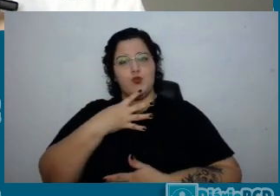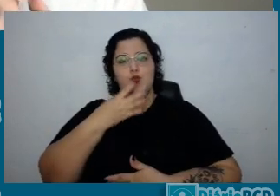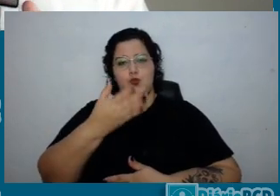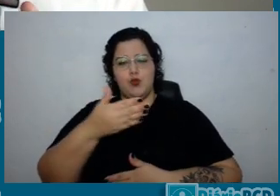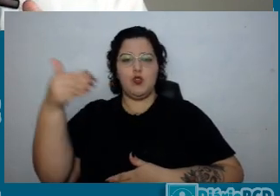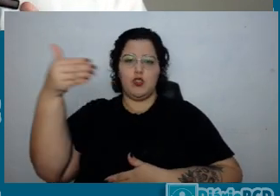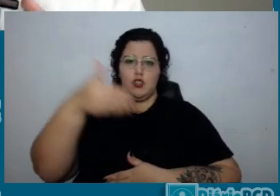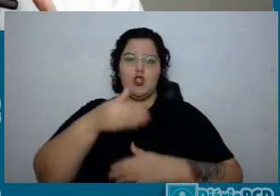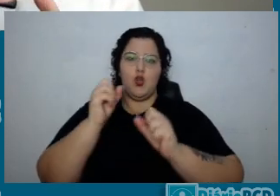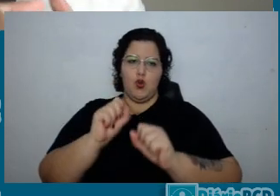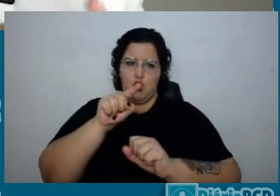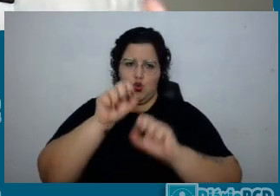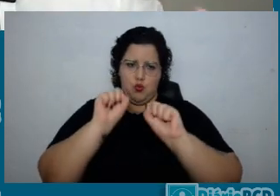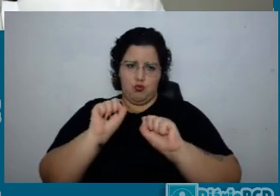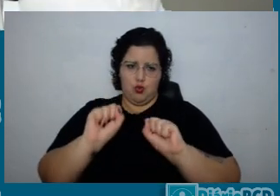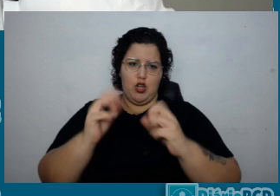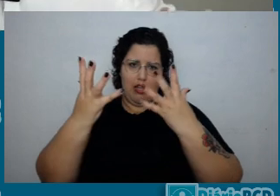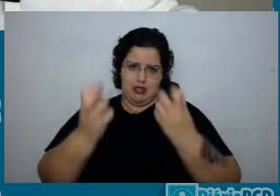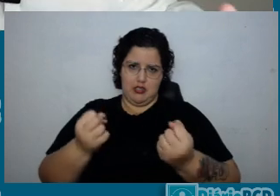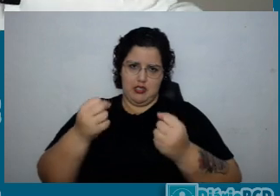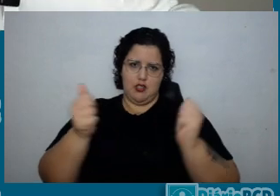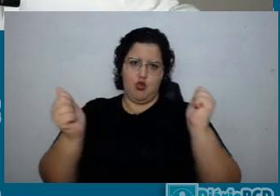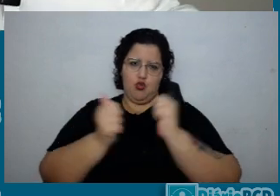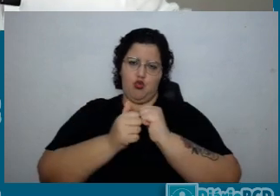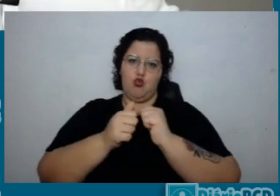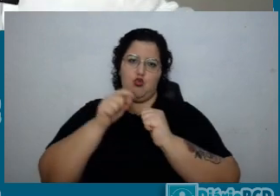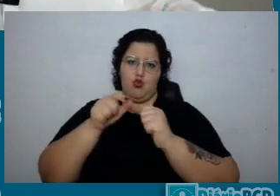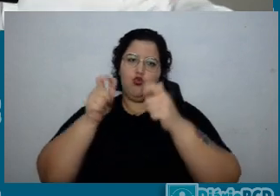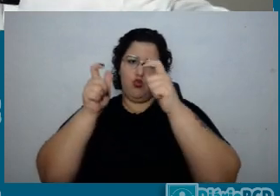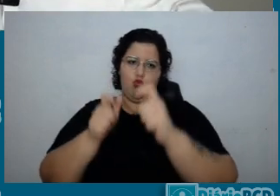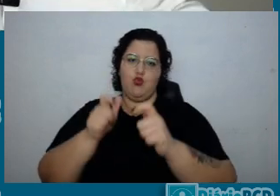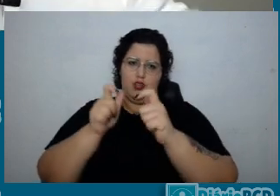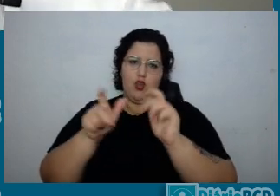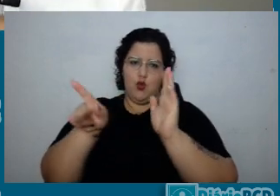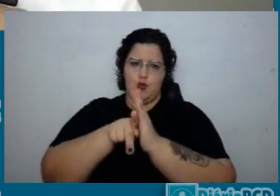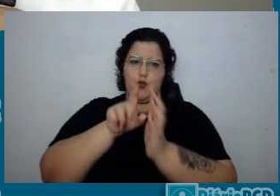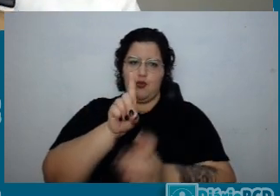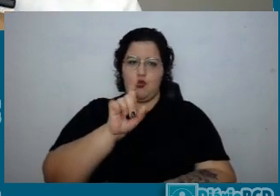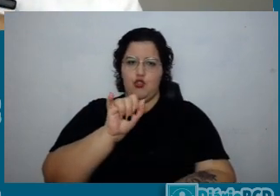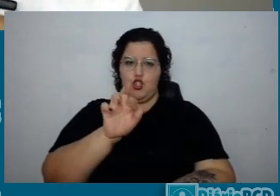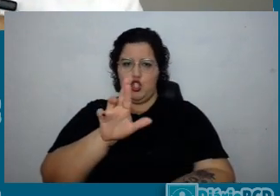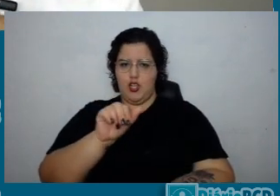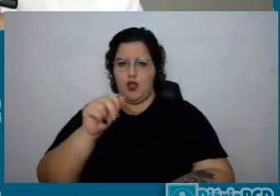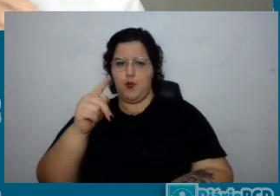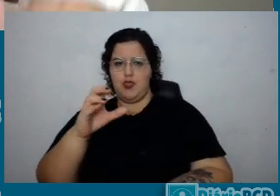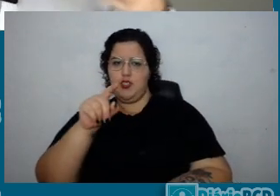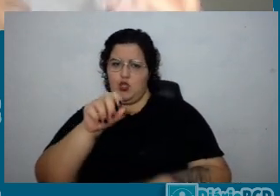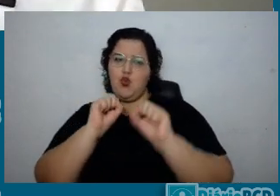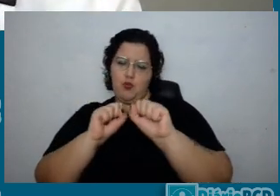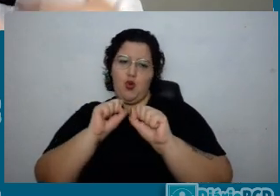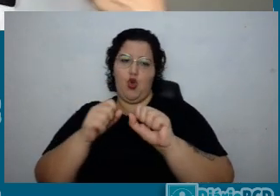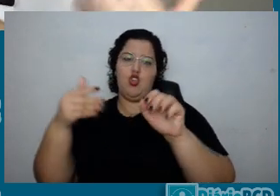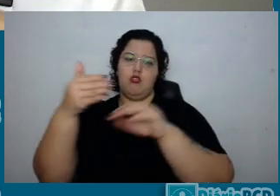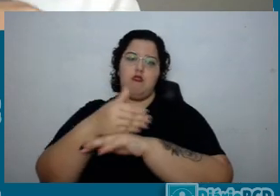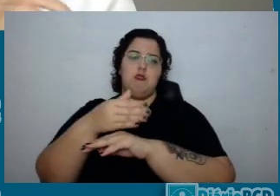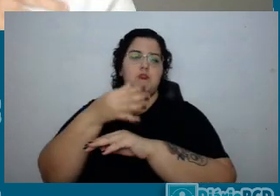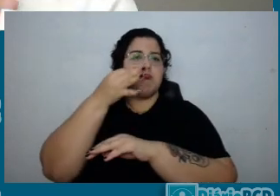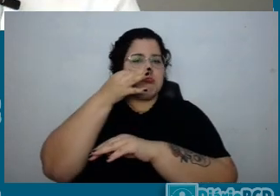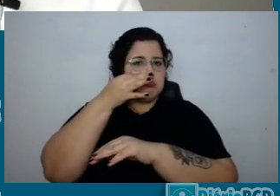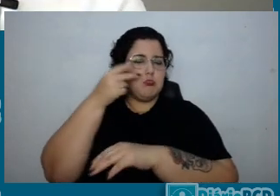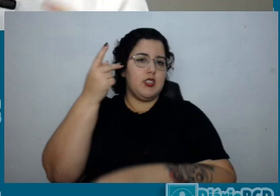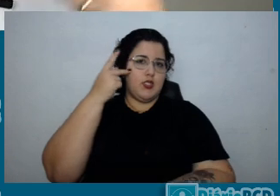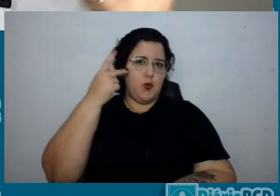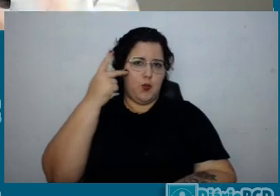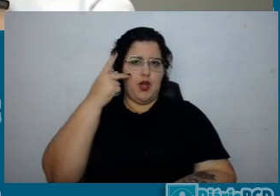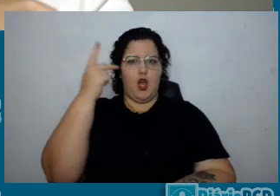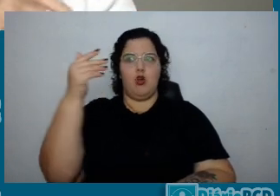de um espaço na sua agenda para você estar conosco ali no estande do Diário PCD, você compartilhar com as pessoas de São